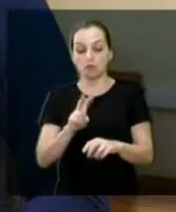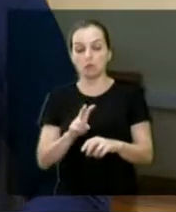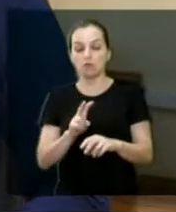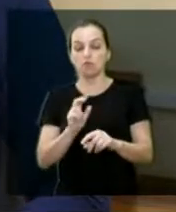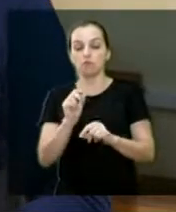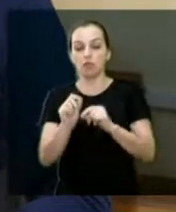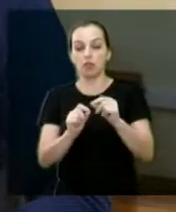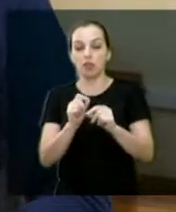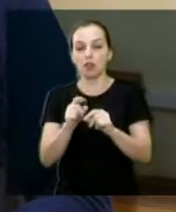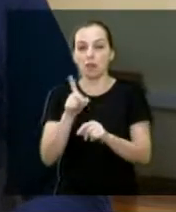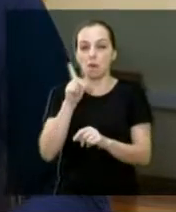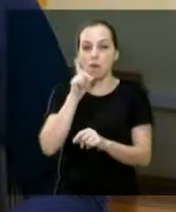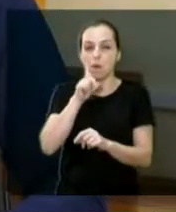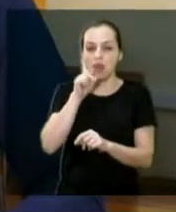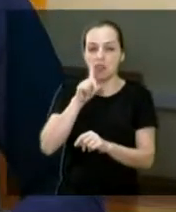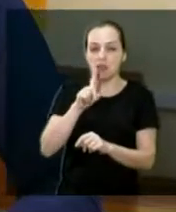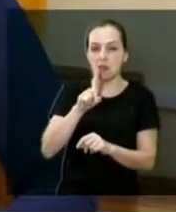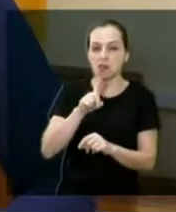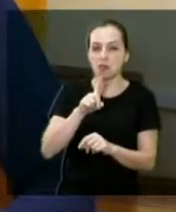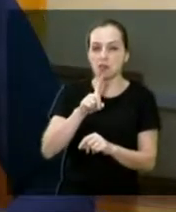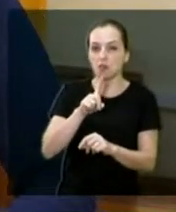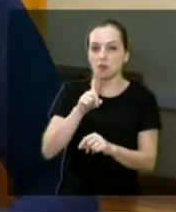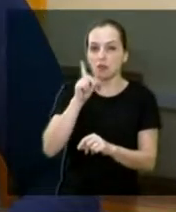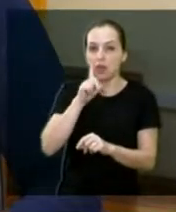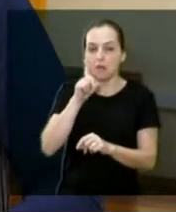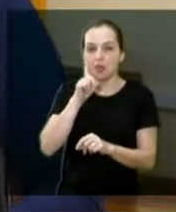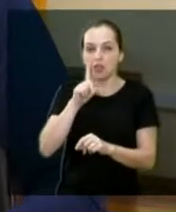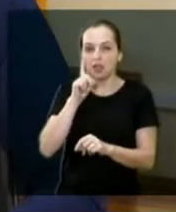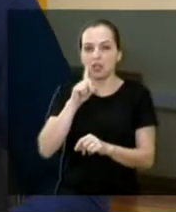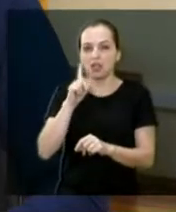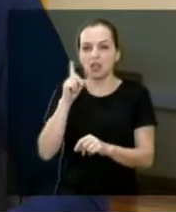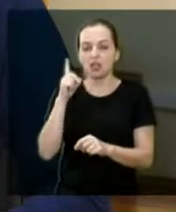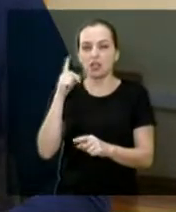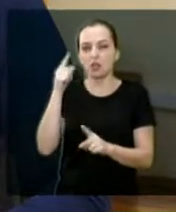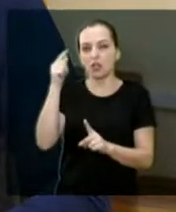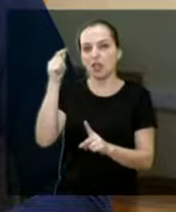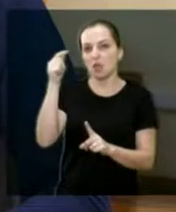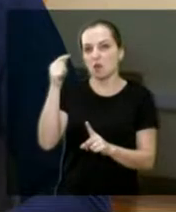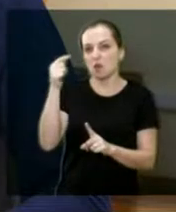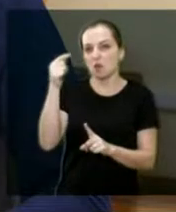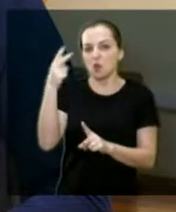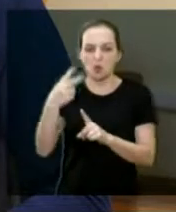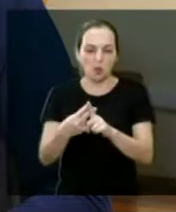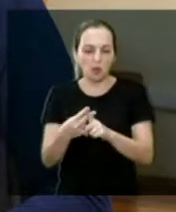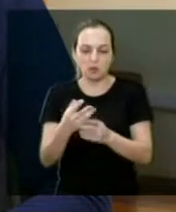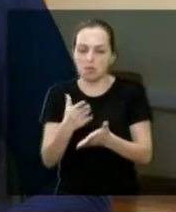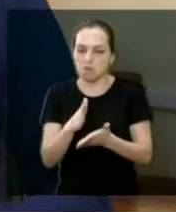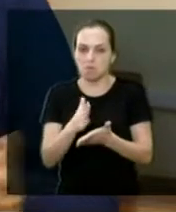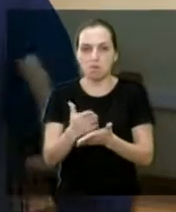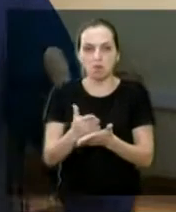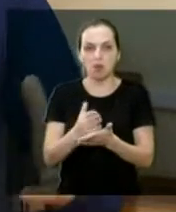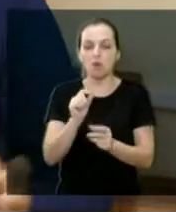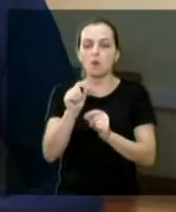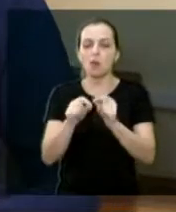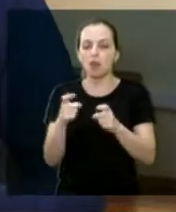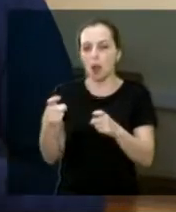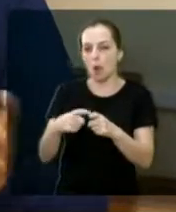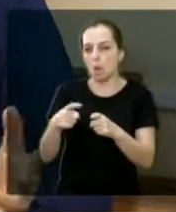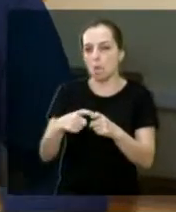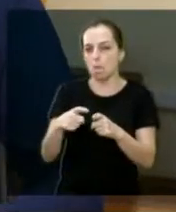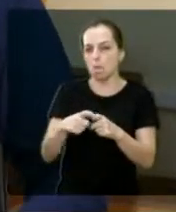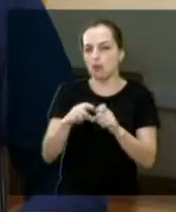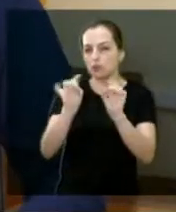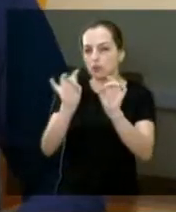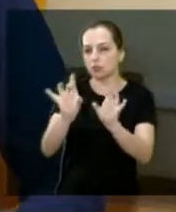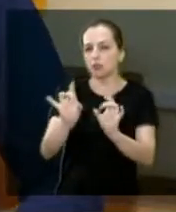está no Brasil há uns 2 meses e pouco, a convite do governo brasileiro. Ele é epidemiologista, um dos